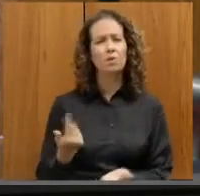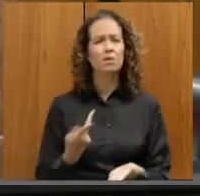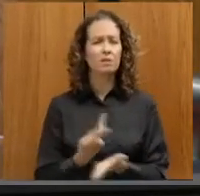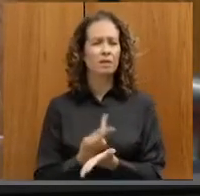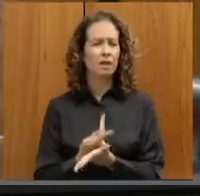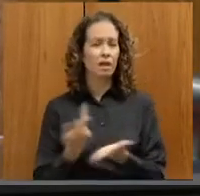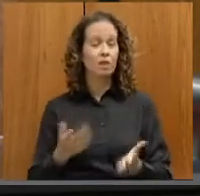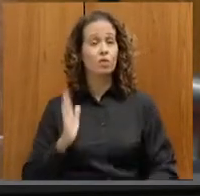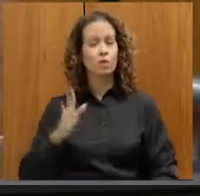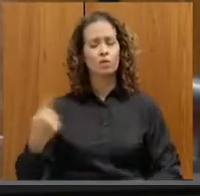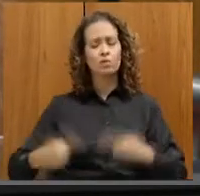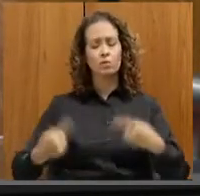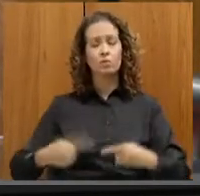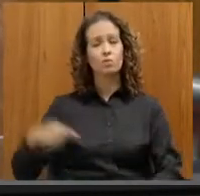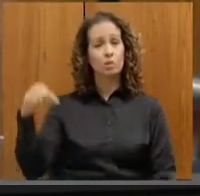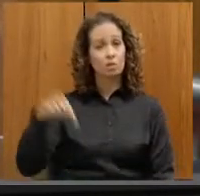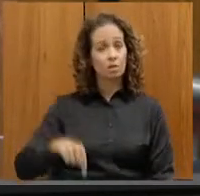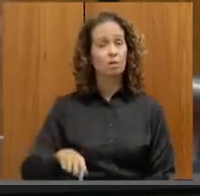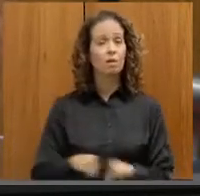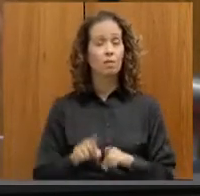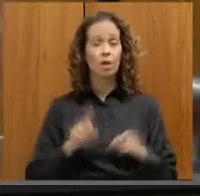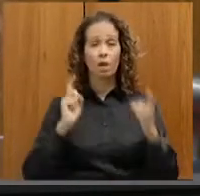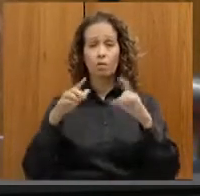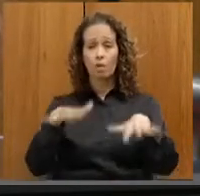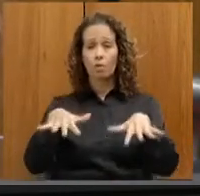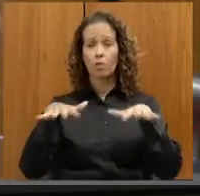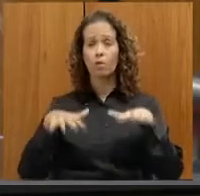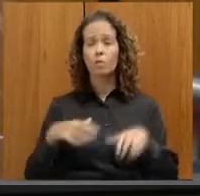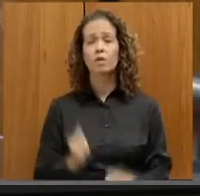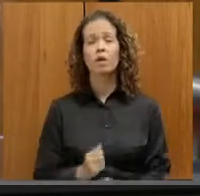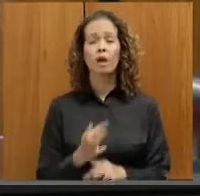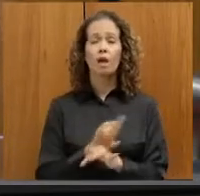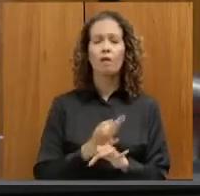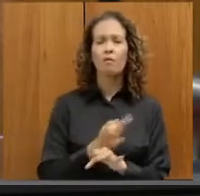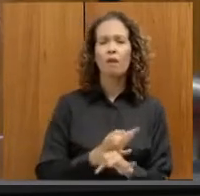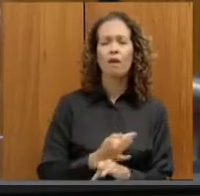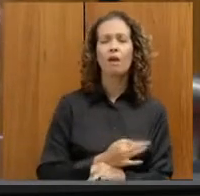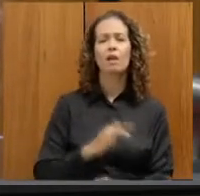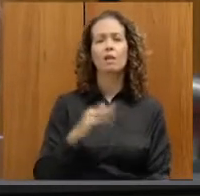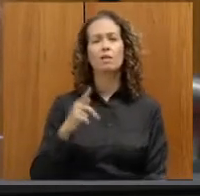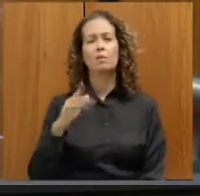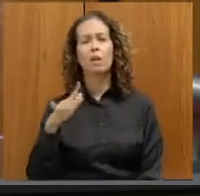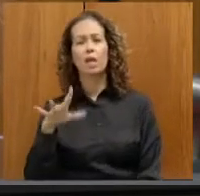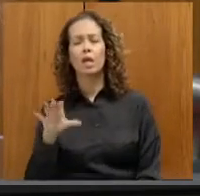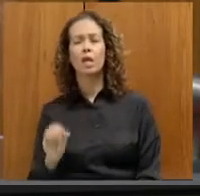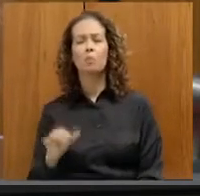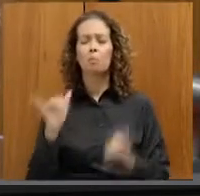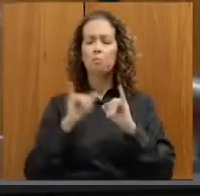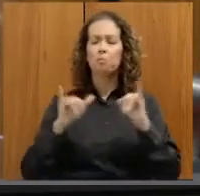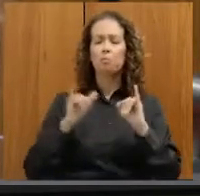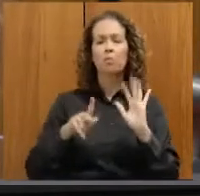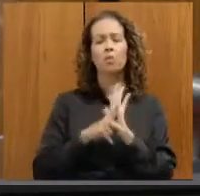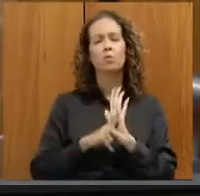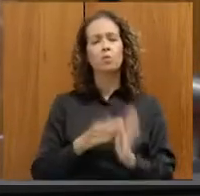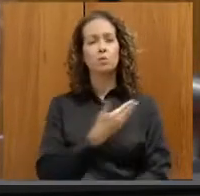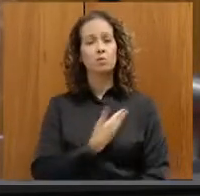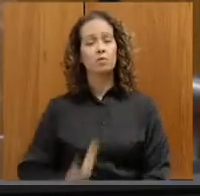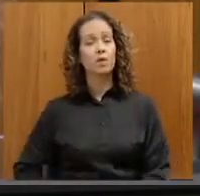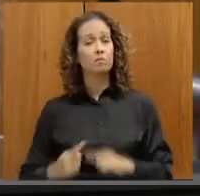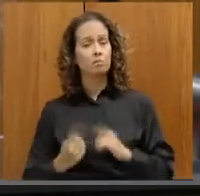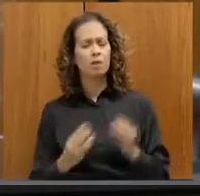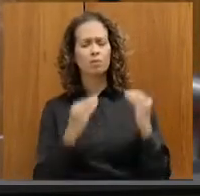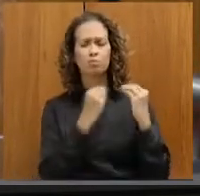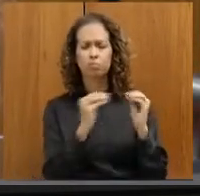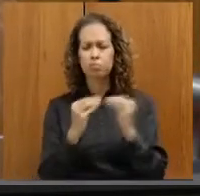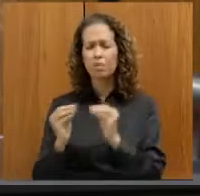nós já discutimos isso aqui também é o diencia férias eu coloco muito como propaganda do governo mas há vários